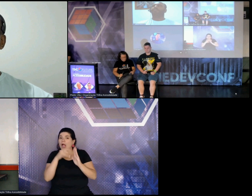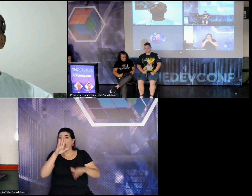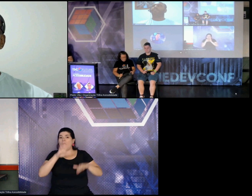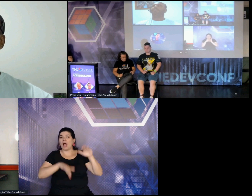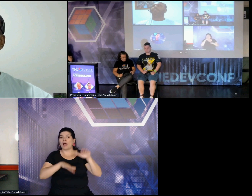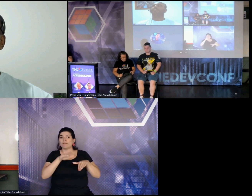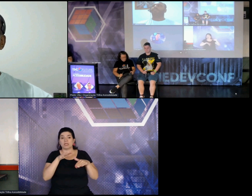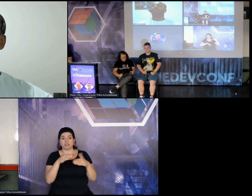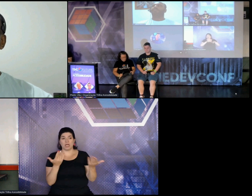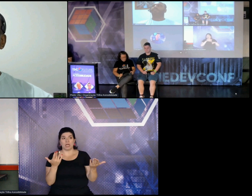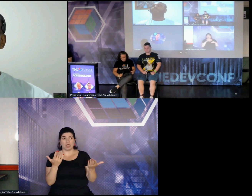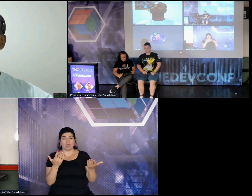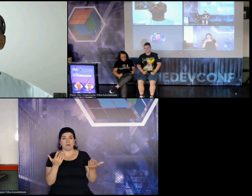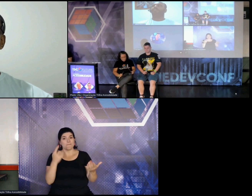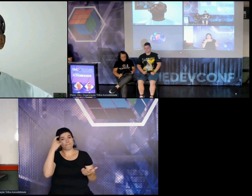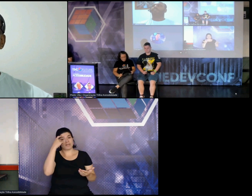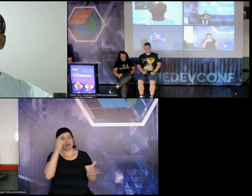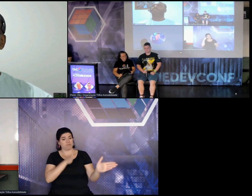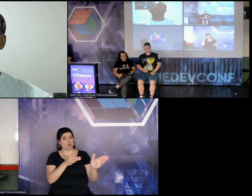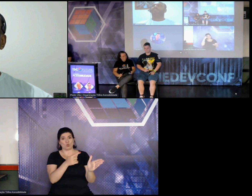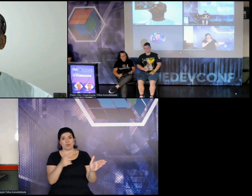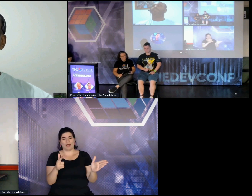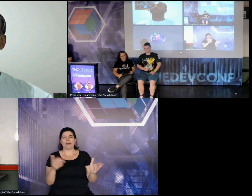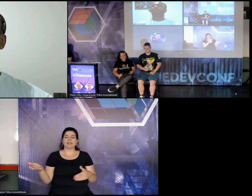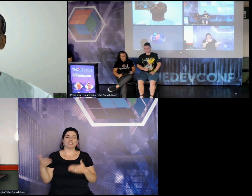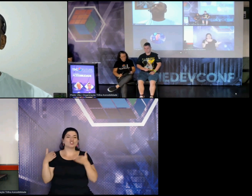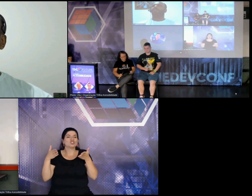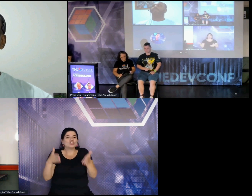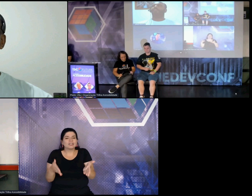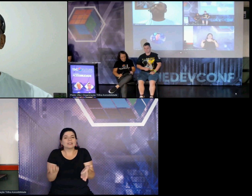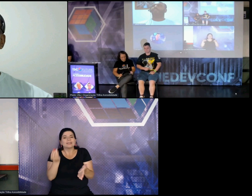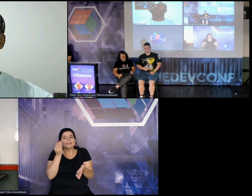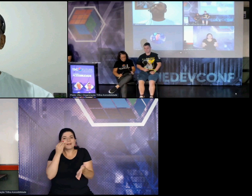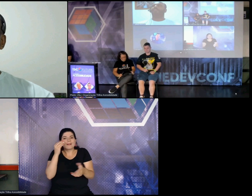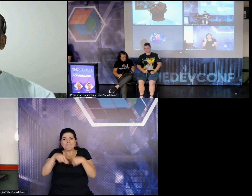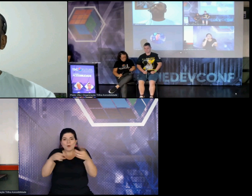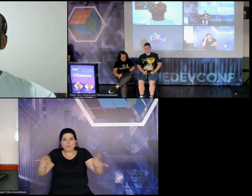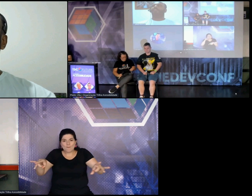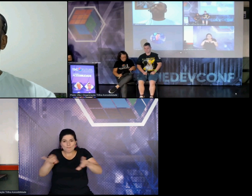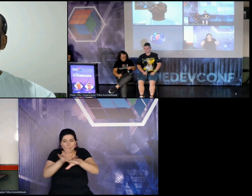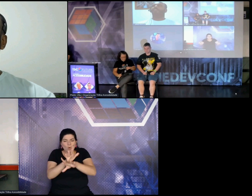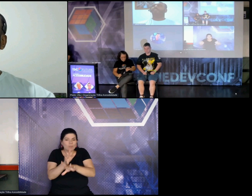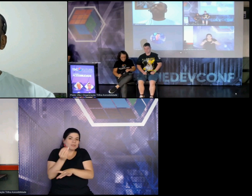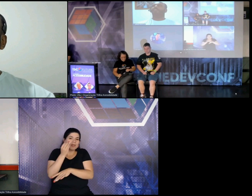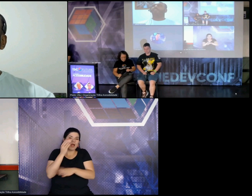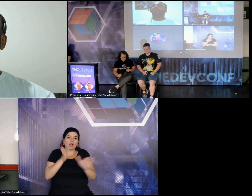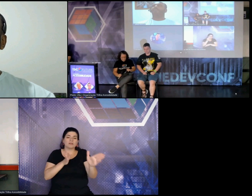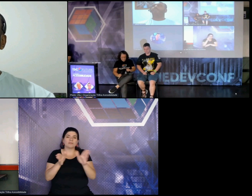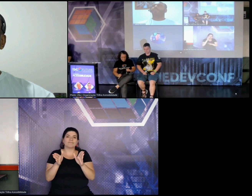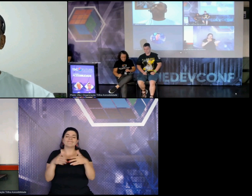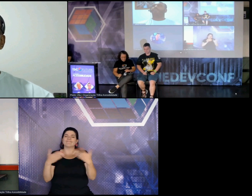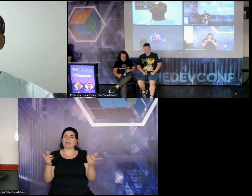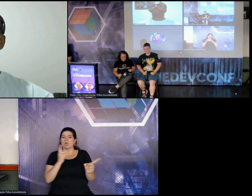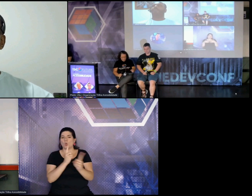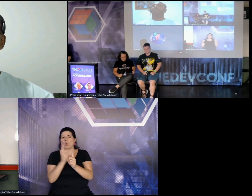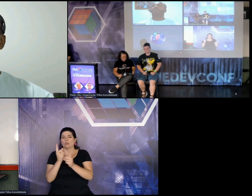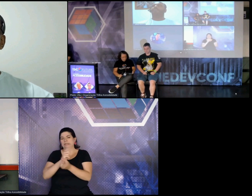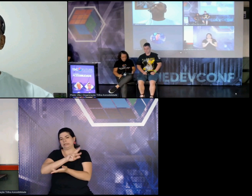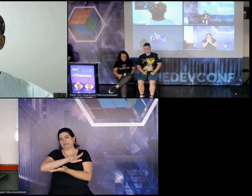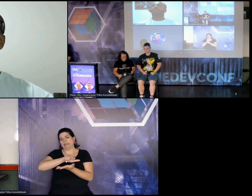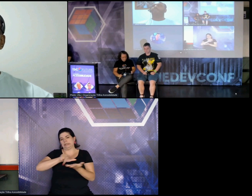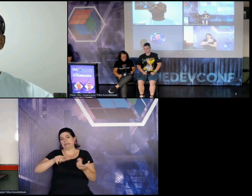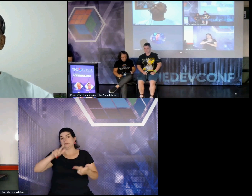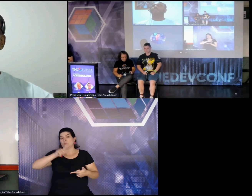E aí chega para testar a acessibilidade lá na ponta, no final da esteira, e são encontrados diversos bugs